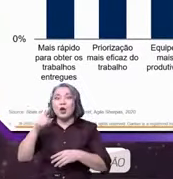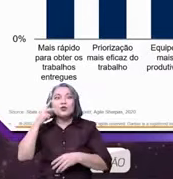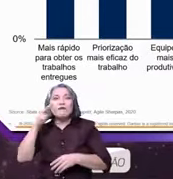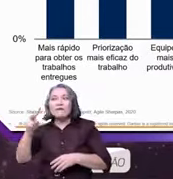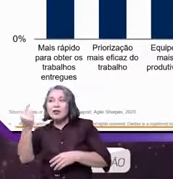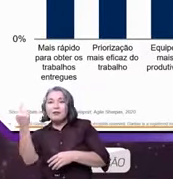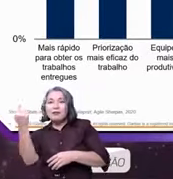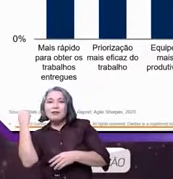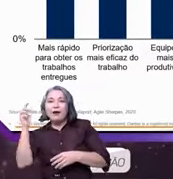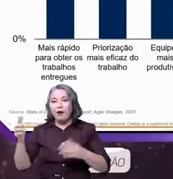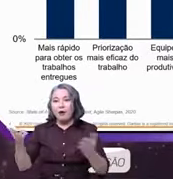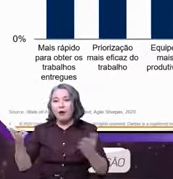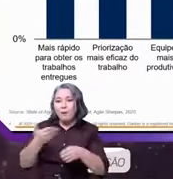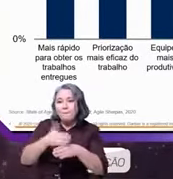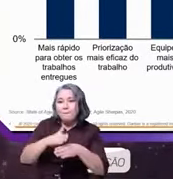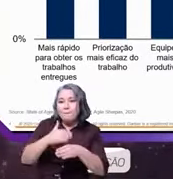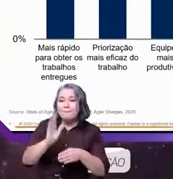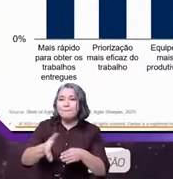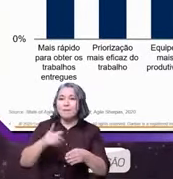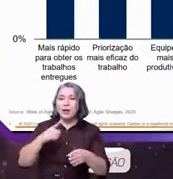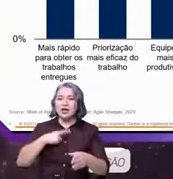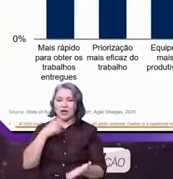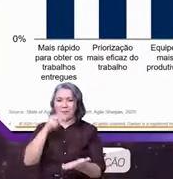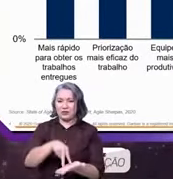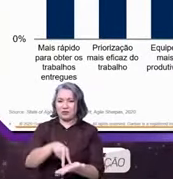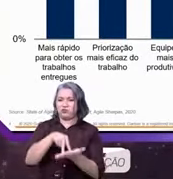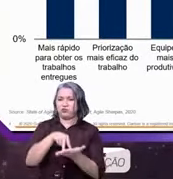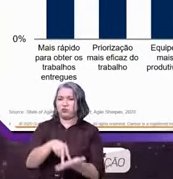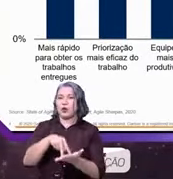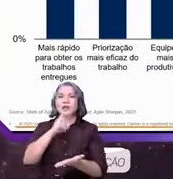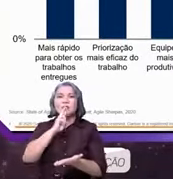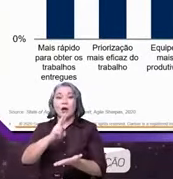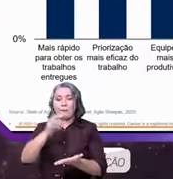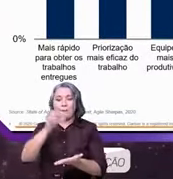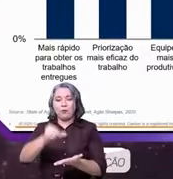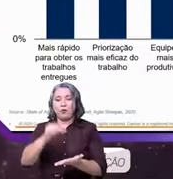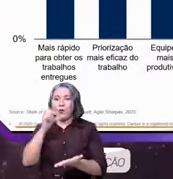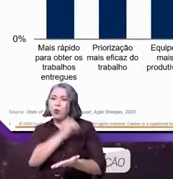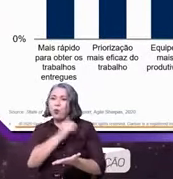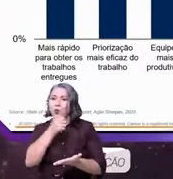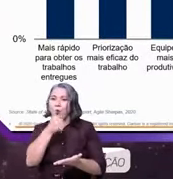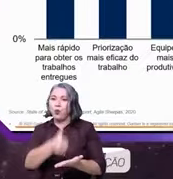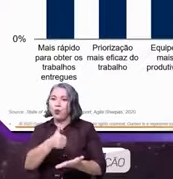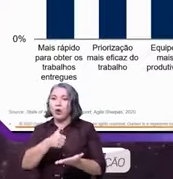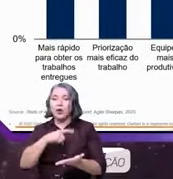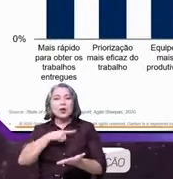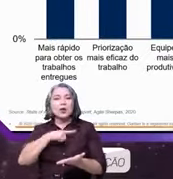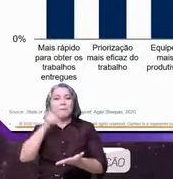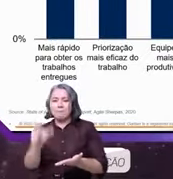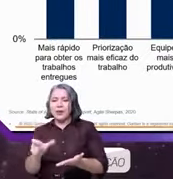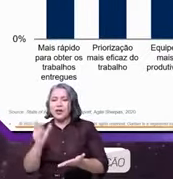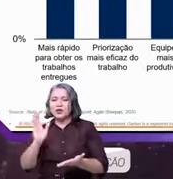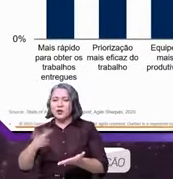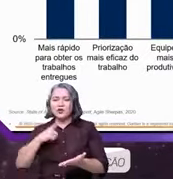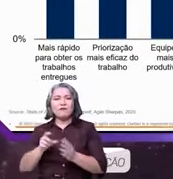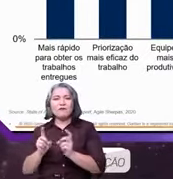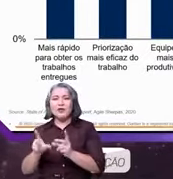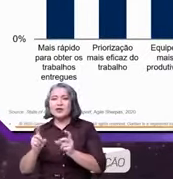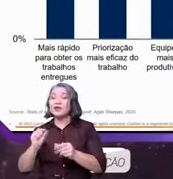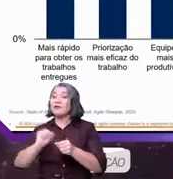e uma prática muito mais global e de resultados que existem de clientes que eu utilizo nessas